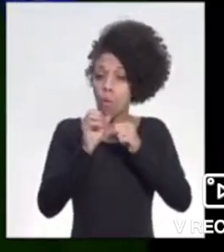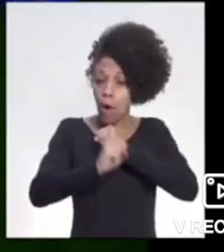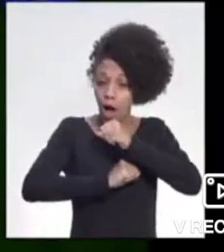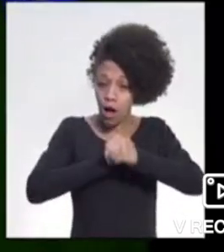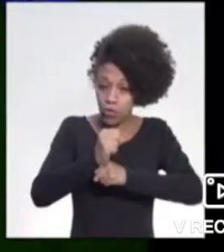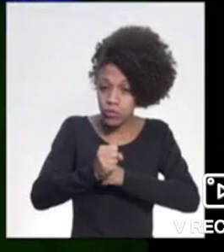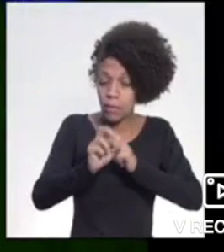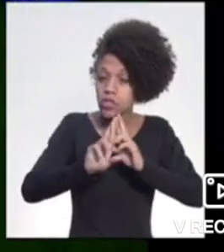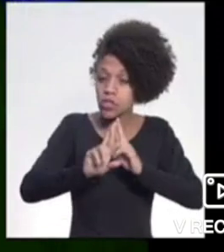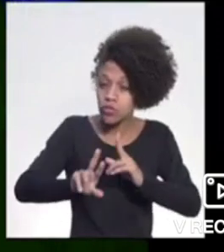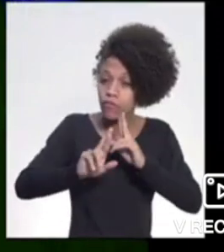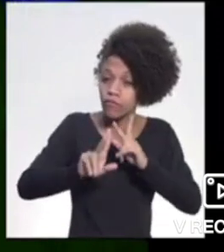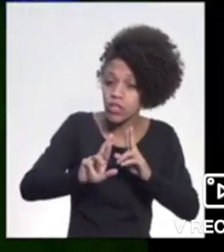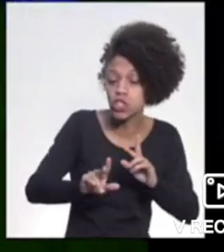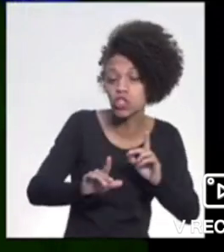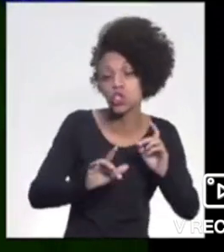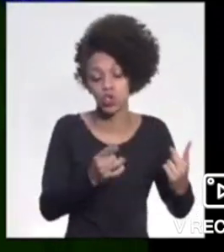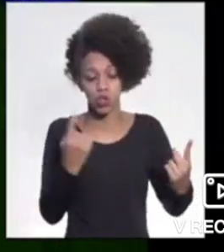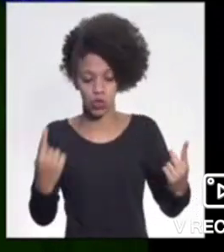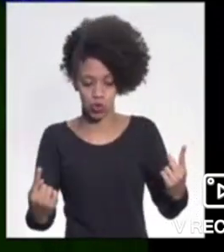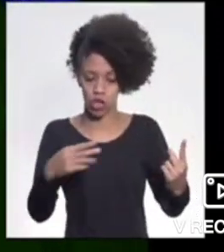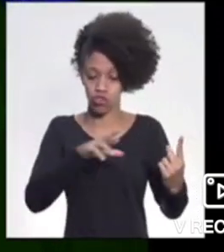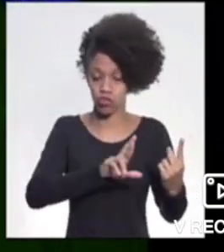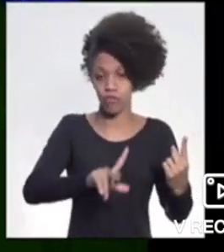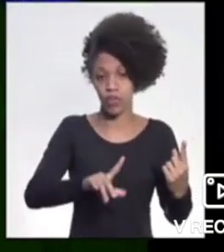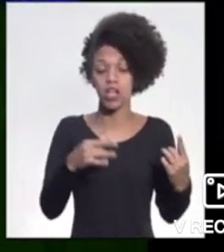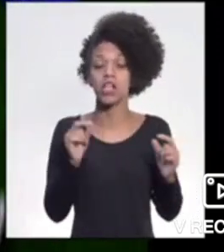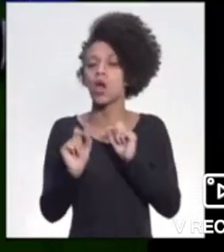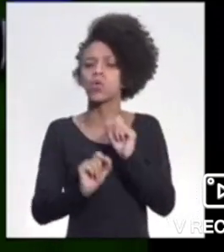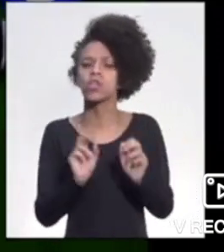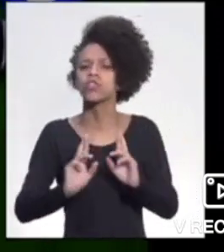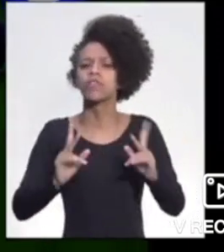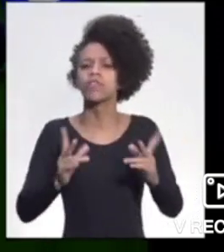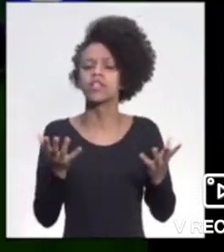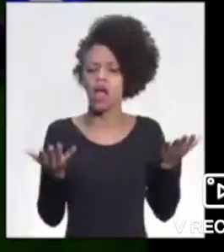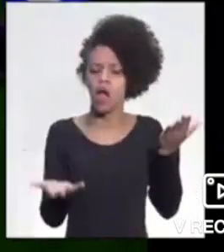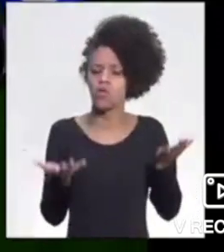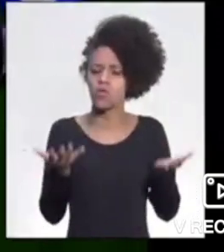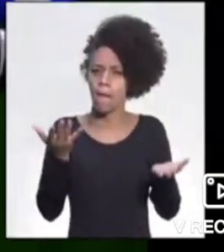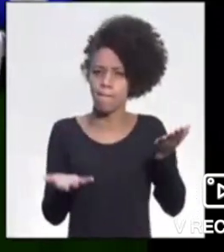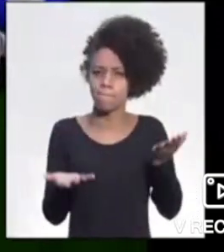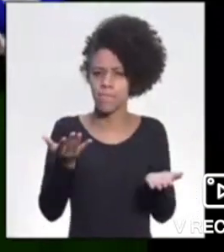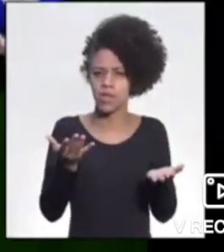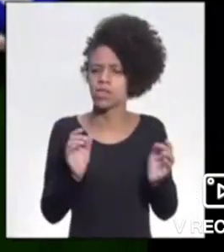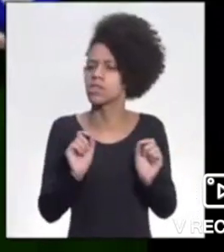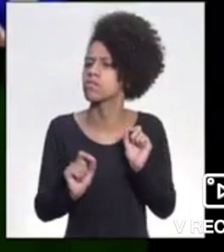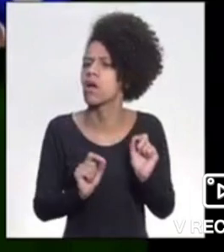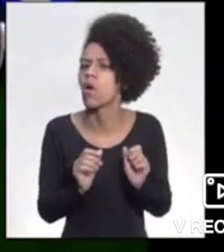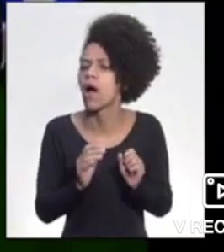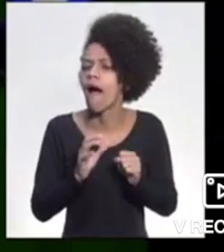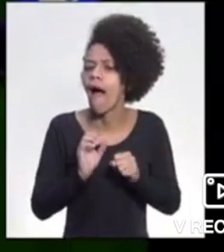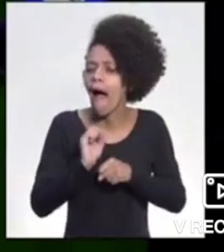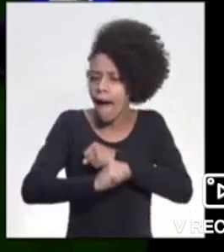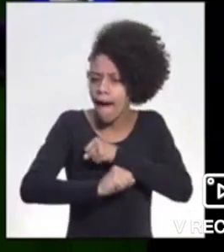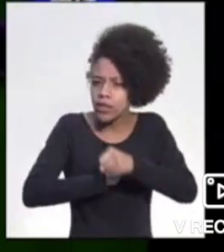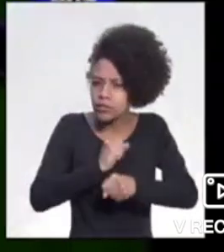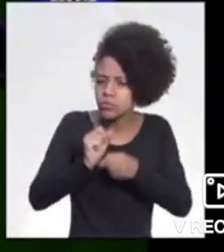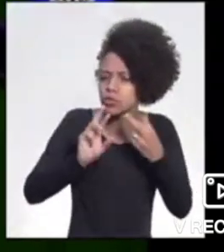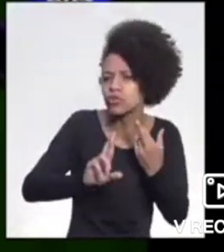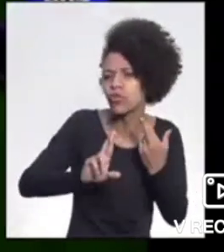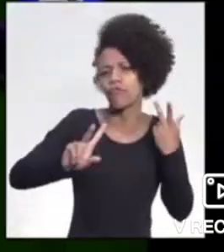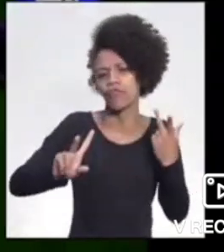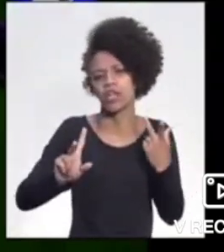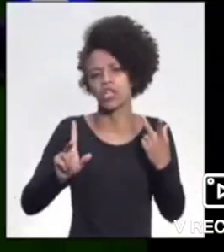são diferentes dos átomos de outro elemento e o que os diferencia são os seus pesos relativos, ou seja, átomos de diferentes elementos